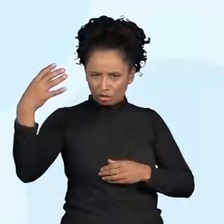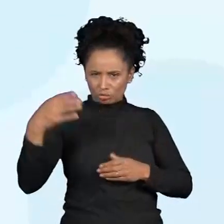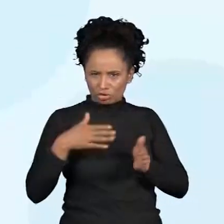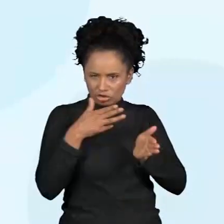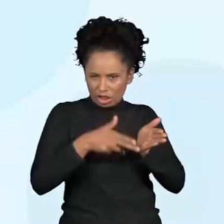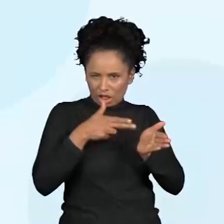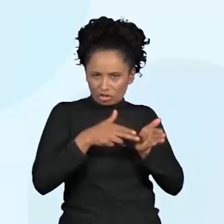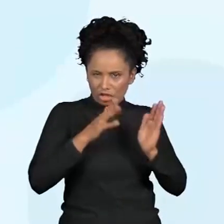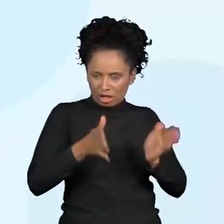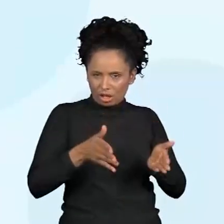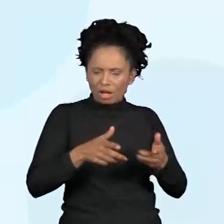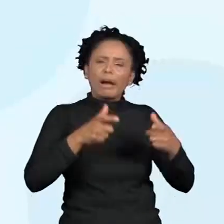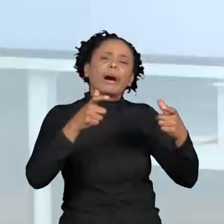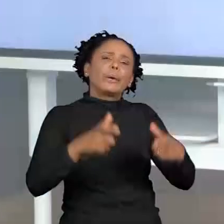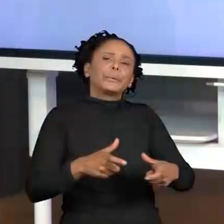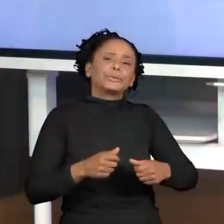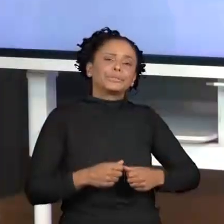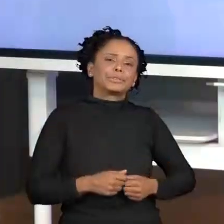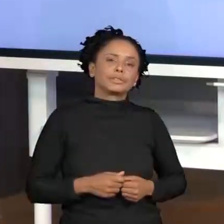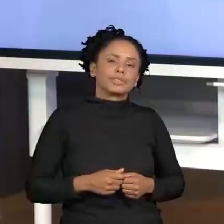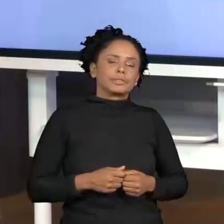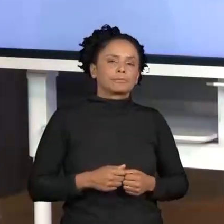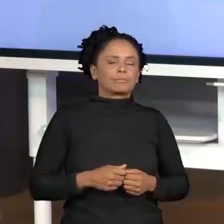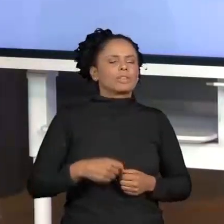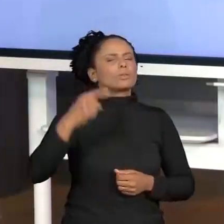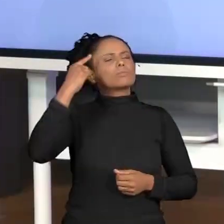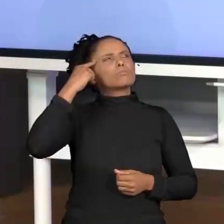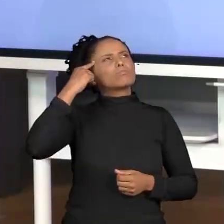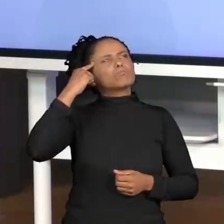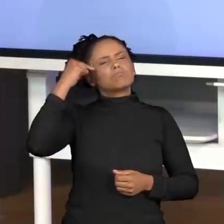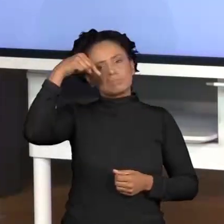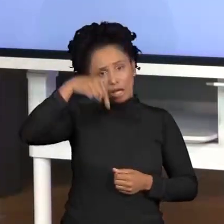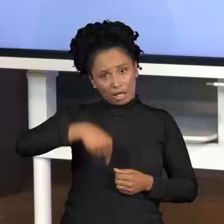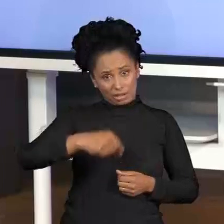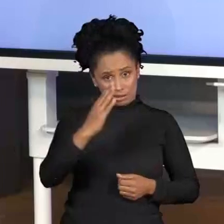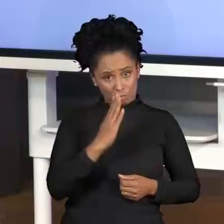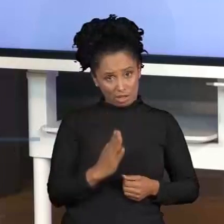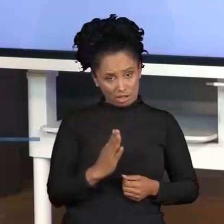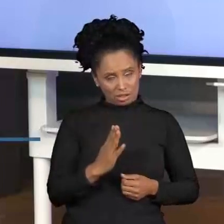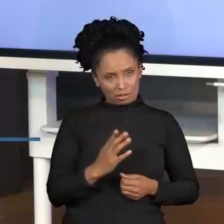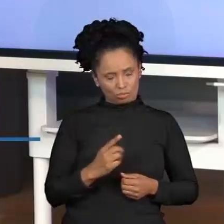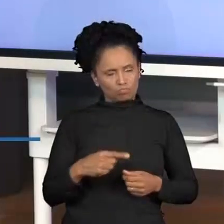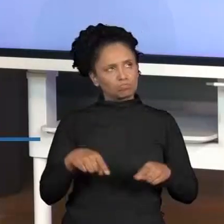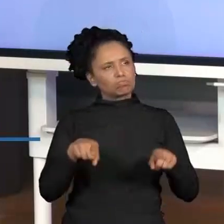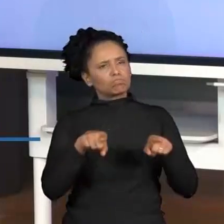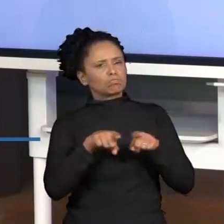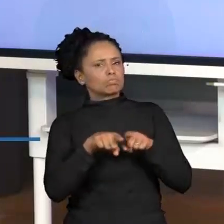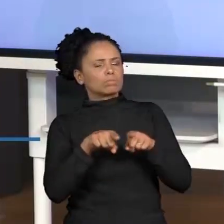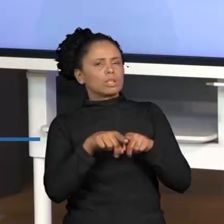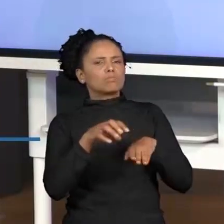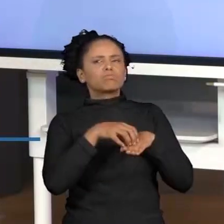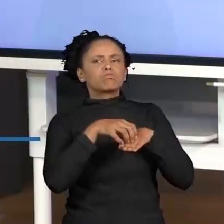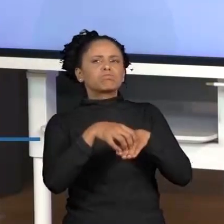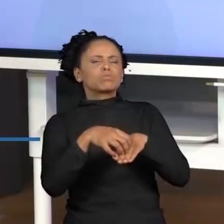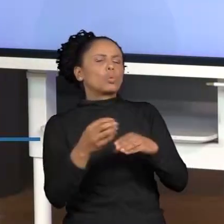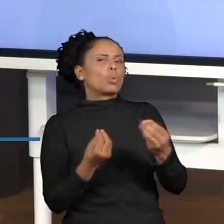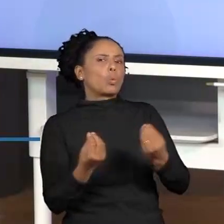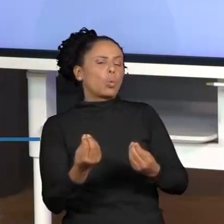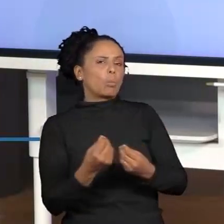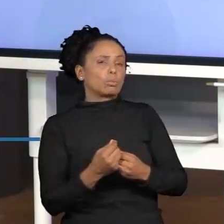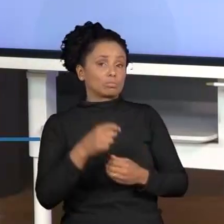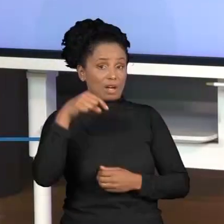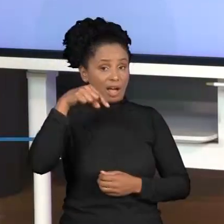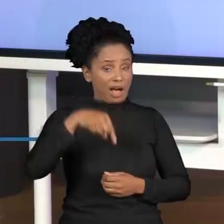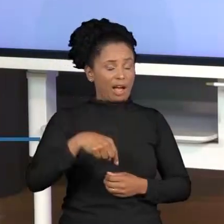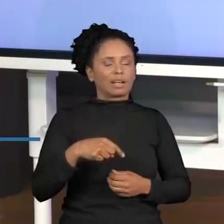hein? Quando eu penso no Brasil e em transportes, quais são os meios de transporte que a